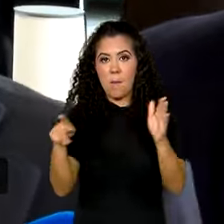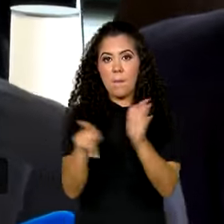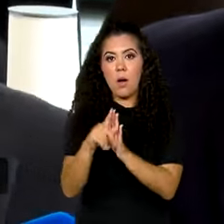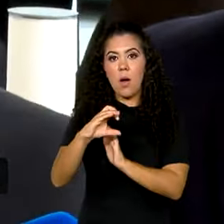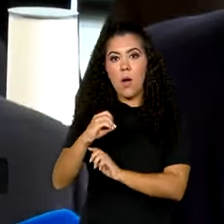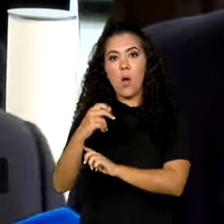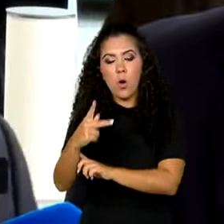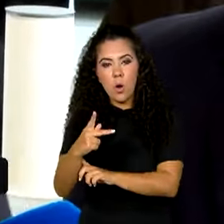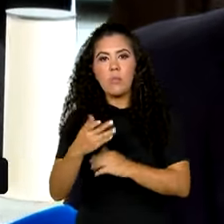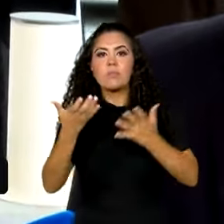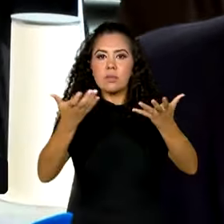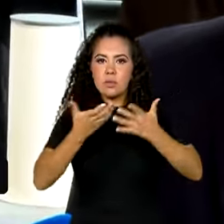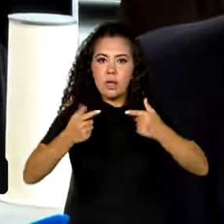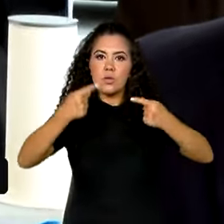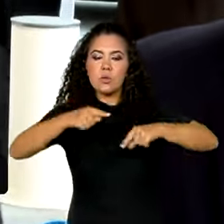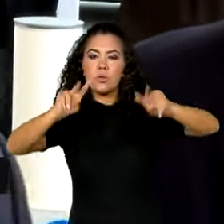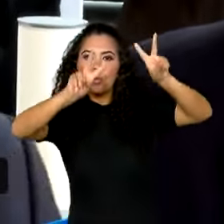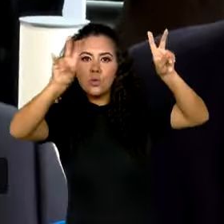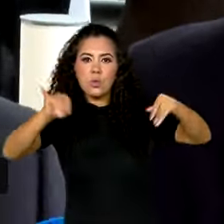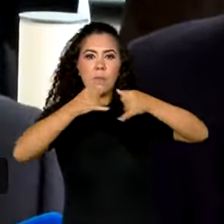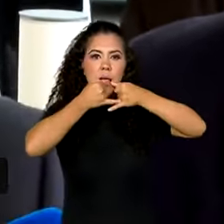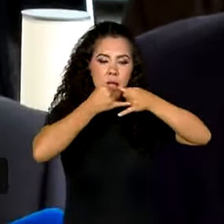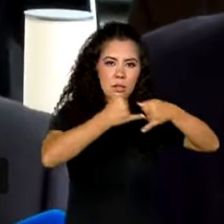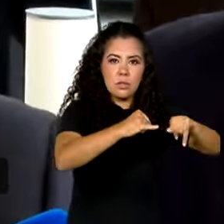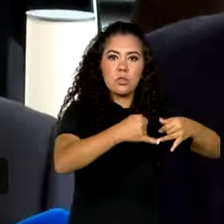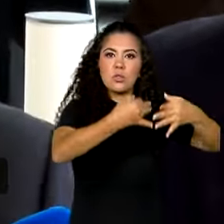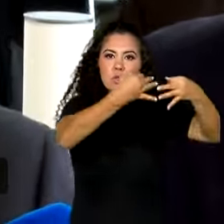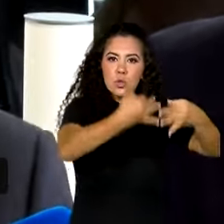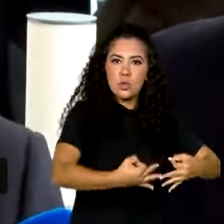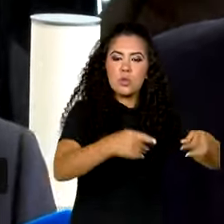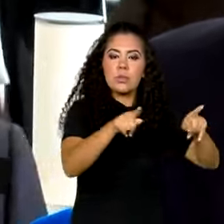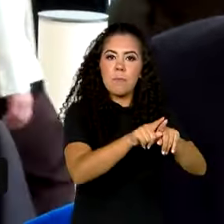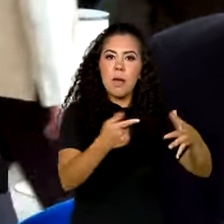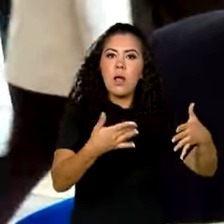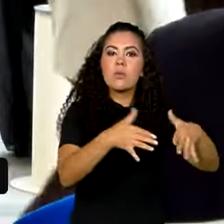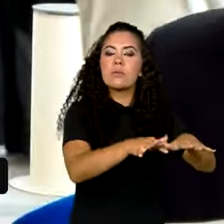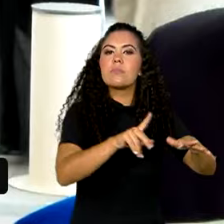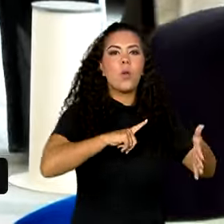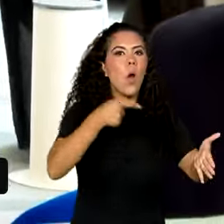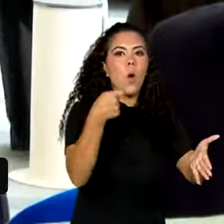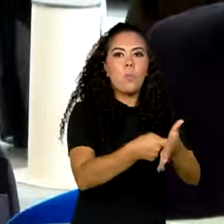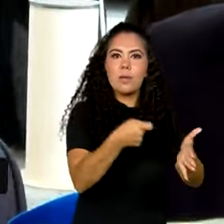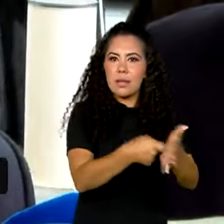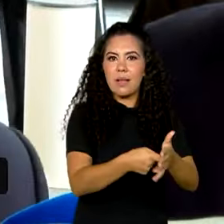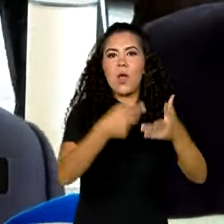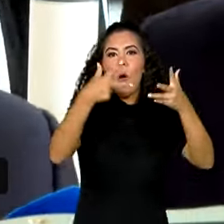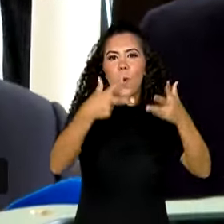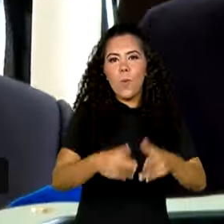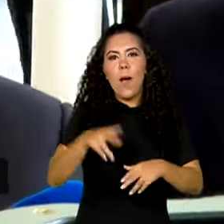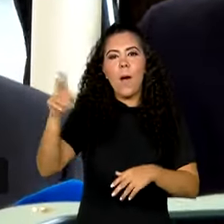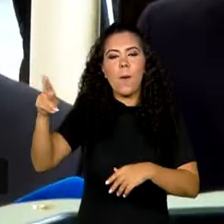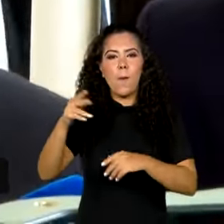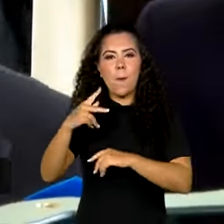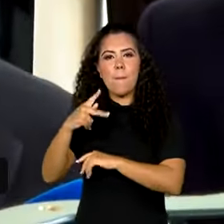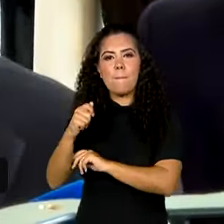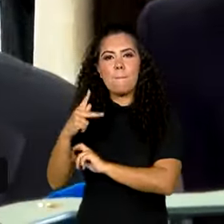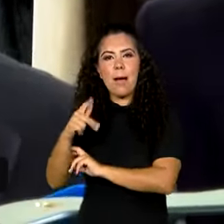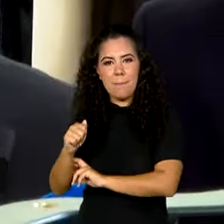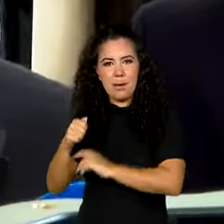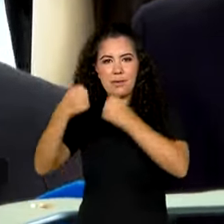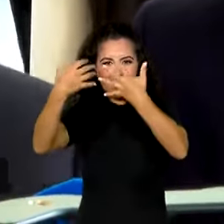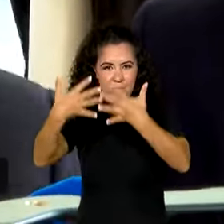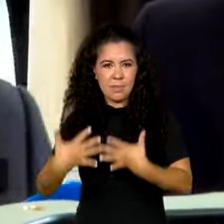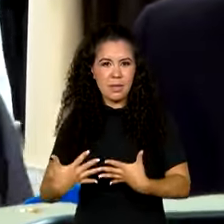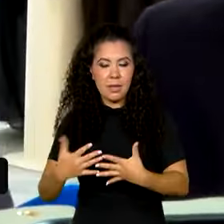transição energética justa e inclusiva. E nós queremos defender que ela seja obrigatória, como disse o Papa Francisco, para que nós